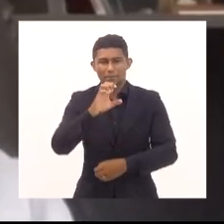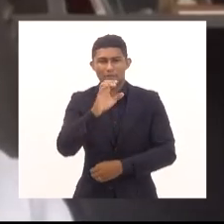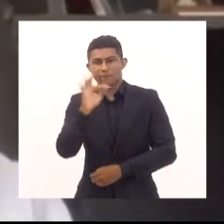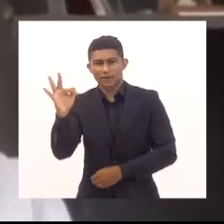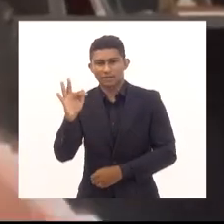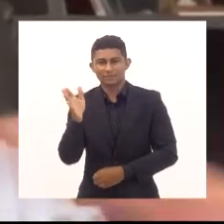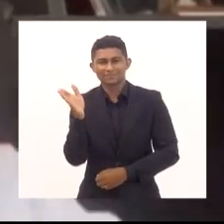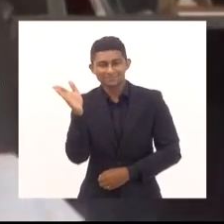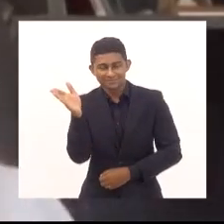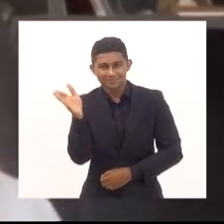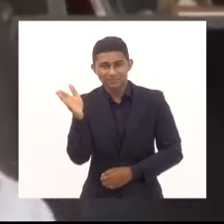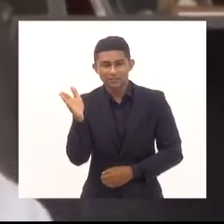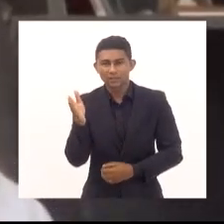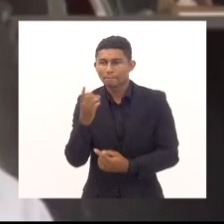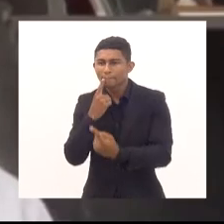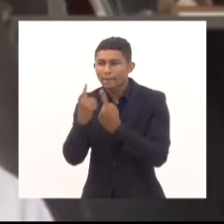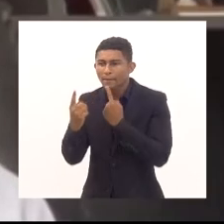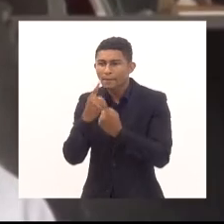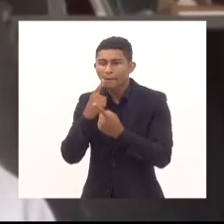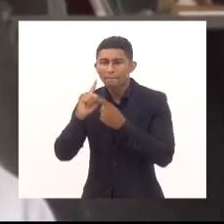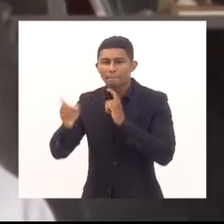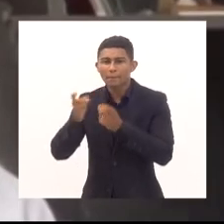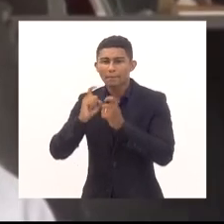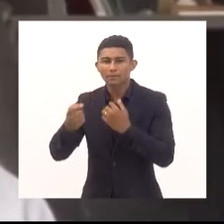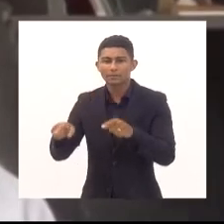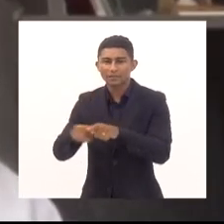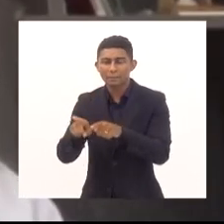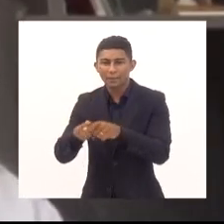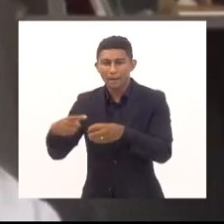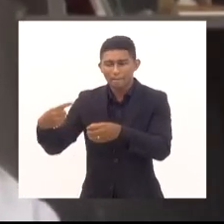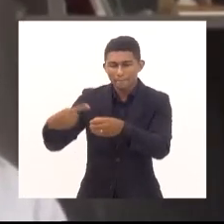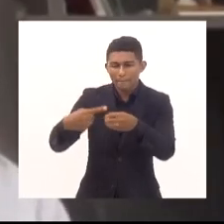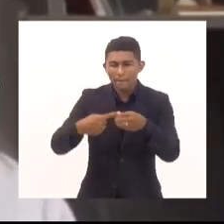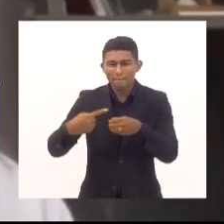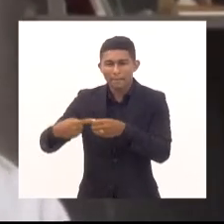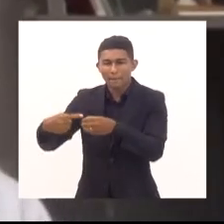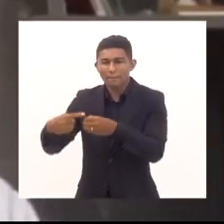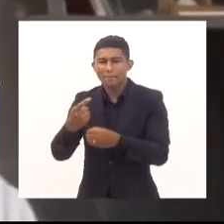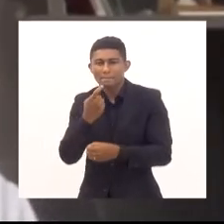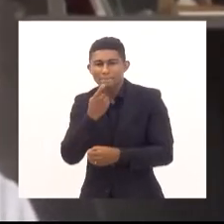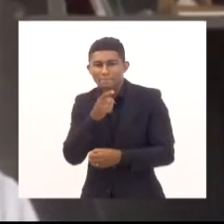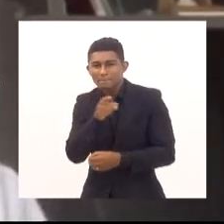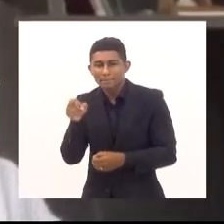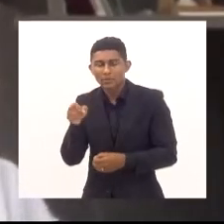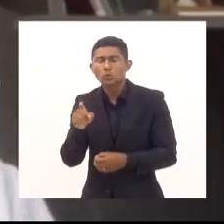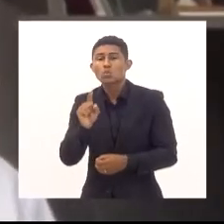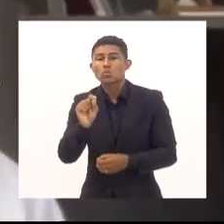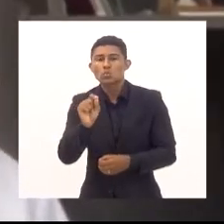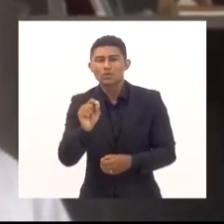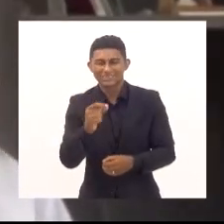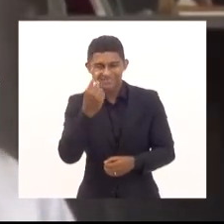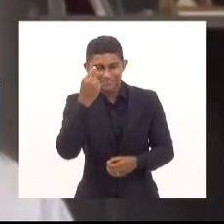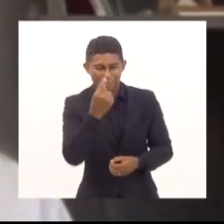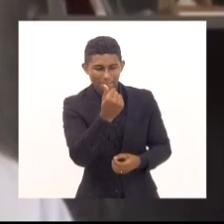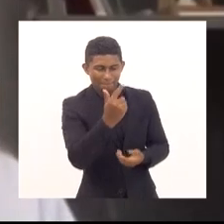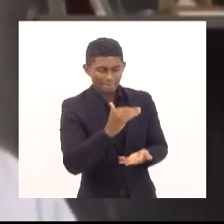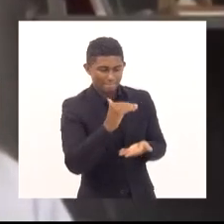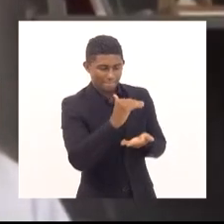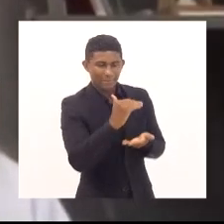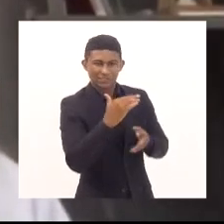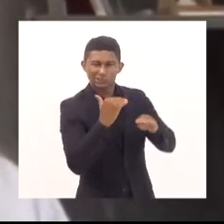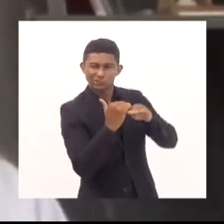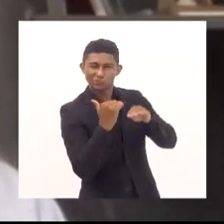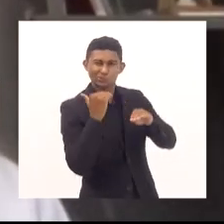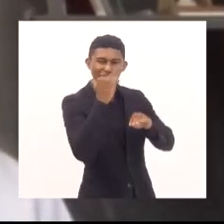para debater juntamente com os demais municípios da região norte o Fundo Soberano. E isso já é